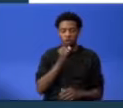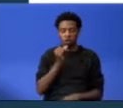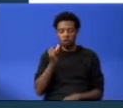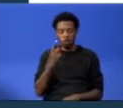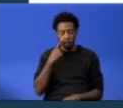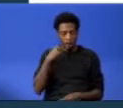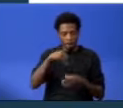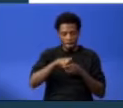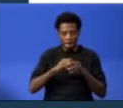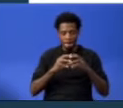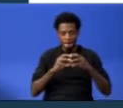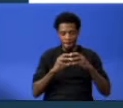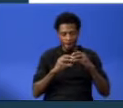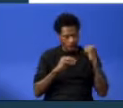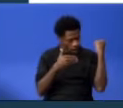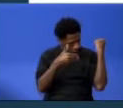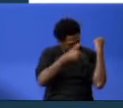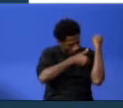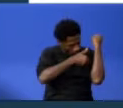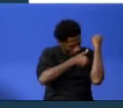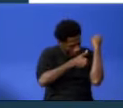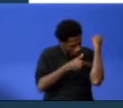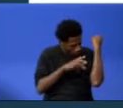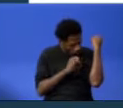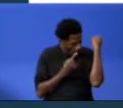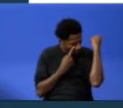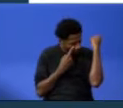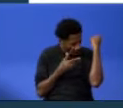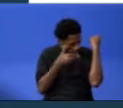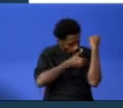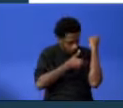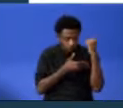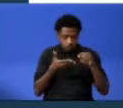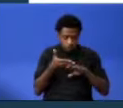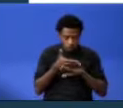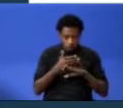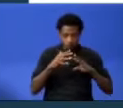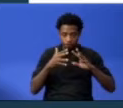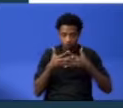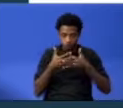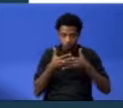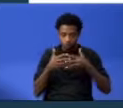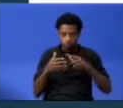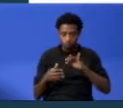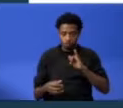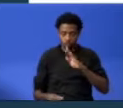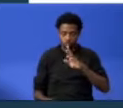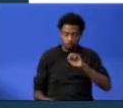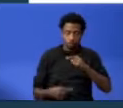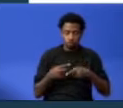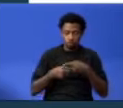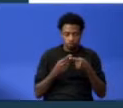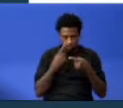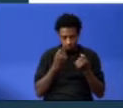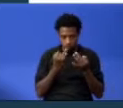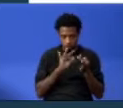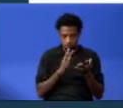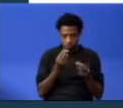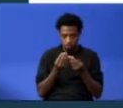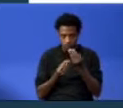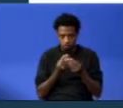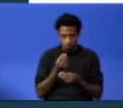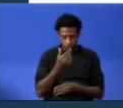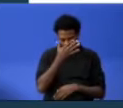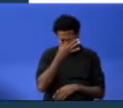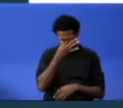região da membrana, ele entre dentro da fibra muscular. Então, essa é a função e a gente vai ver posteriormente como que acontece esse